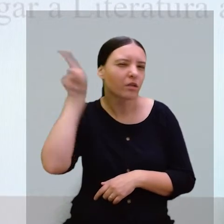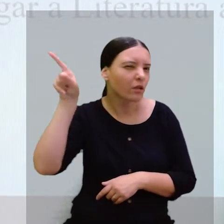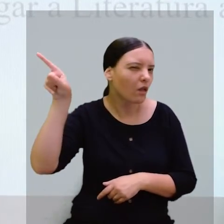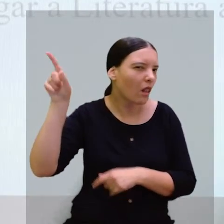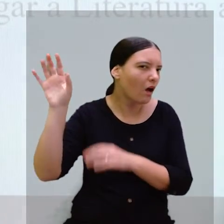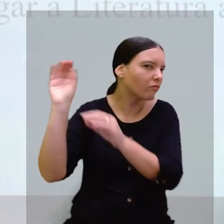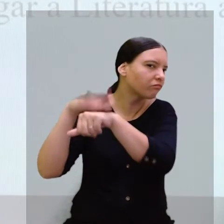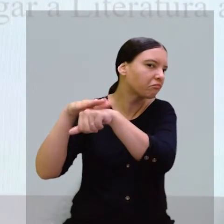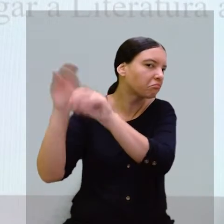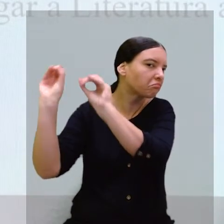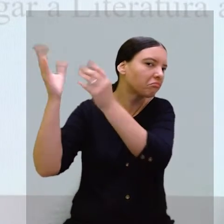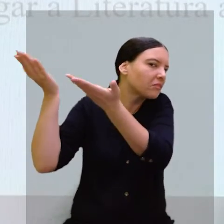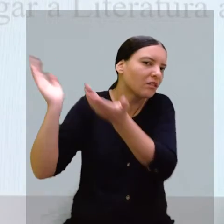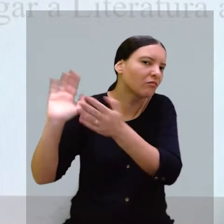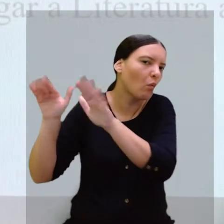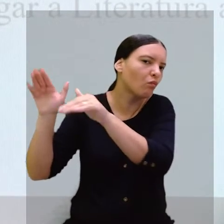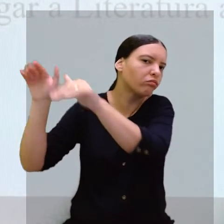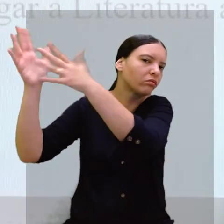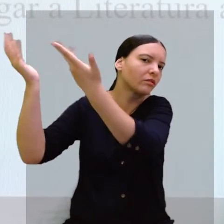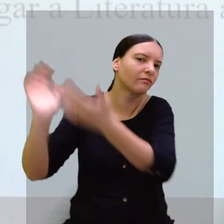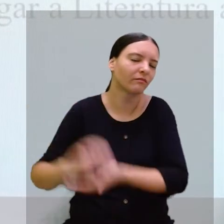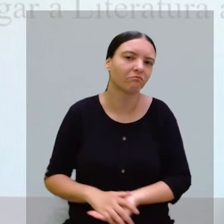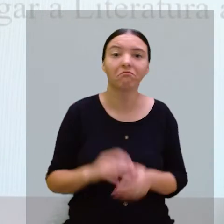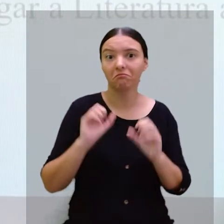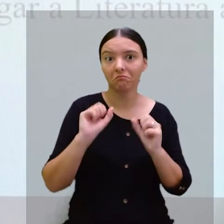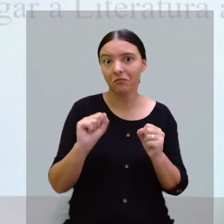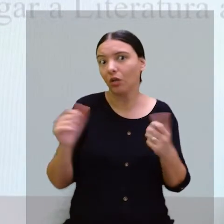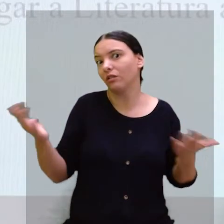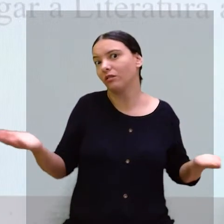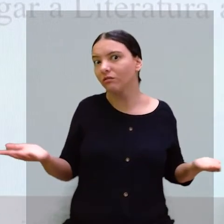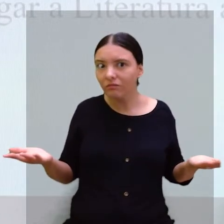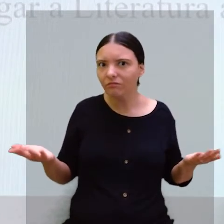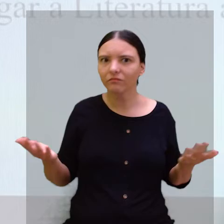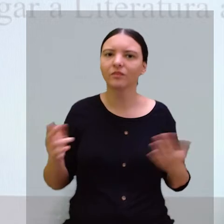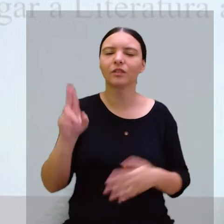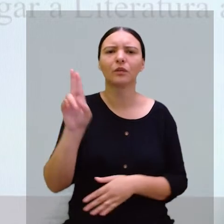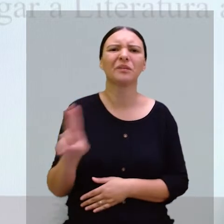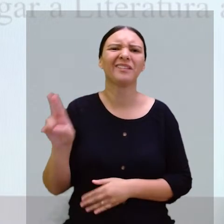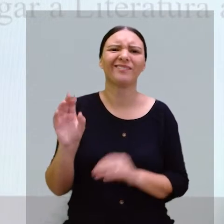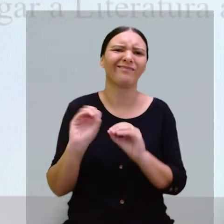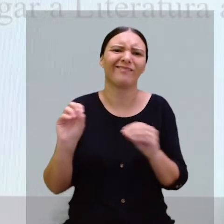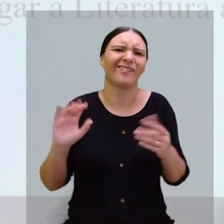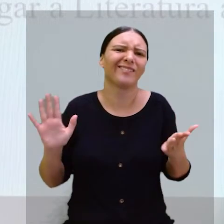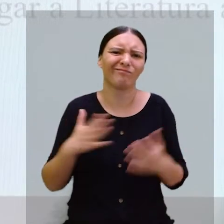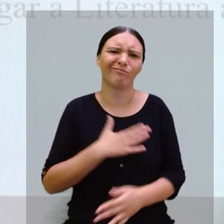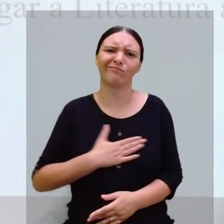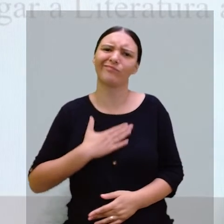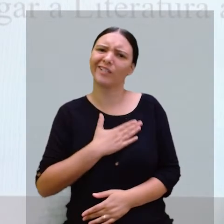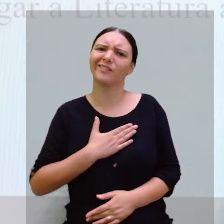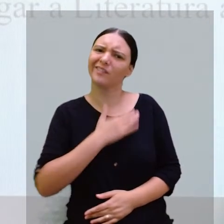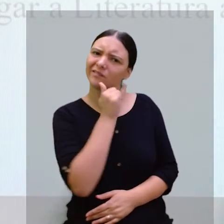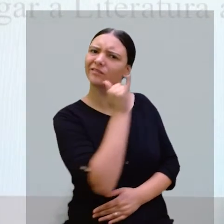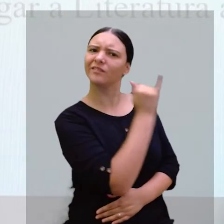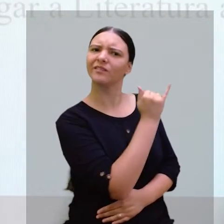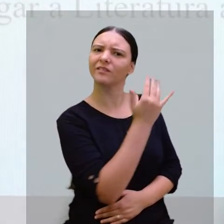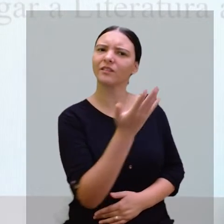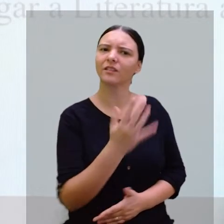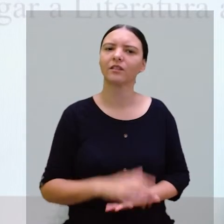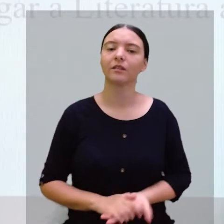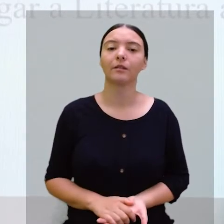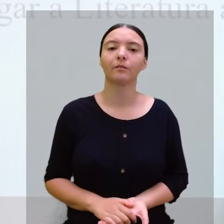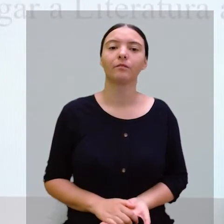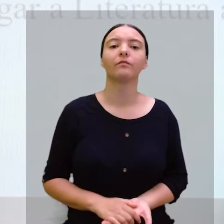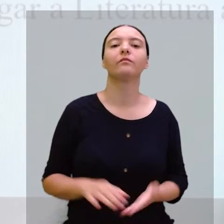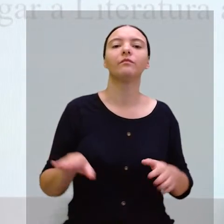fazendo nada, sei lá, voando. E pode ser, tem alguma coisa de uma utilidade inútil nisso, um prazer nessa utilidade inútil. Né? Tem